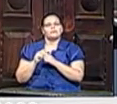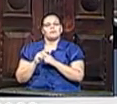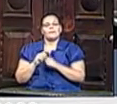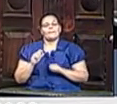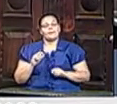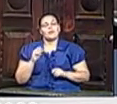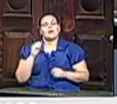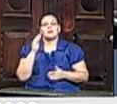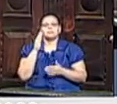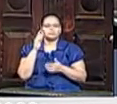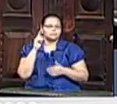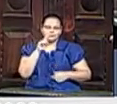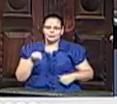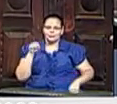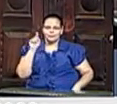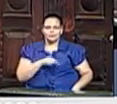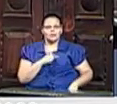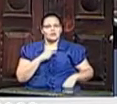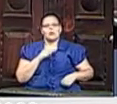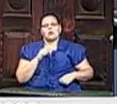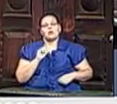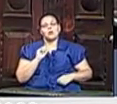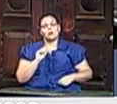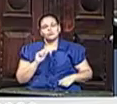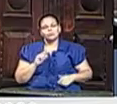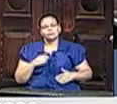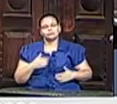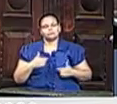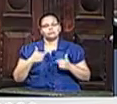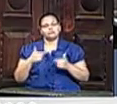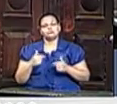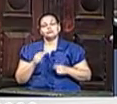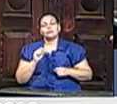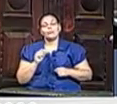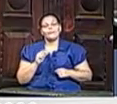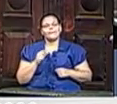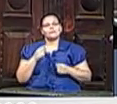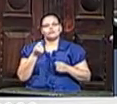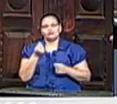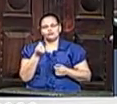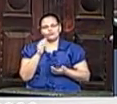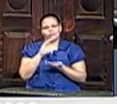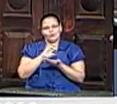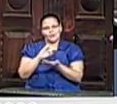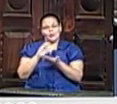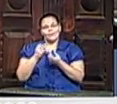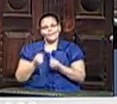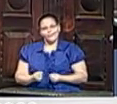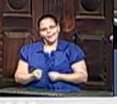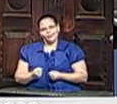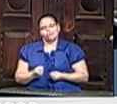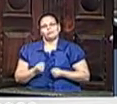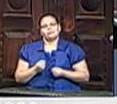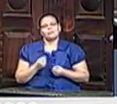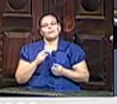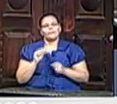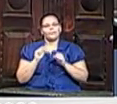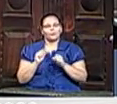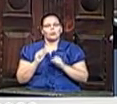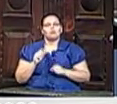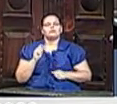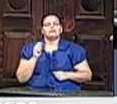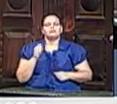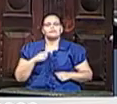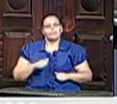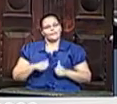para eliminar, ou pelo menos atenuar, em grande medida, o peso do dinheiro nas campanhas eleitorais, vai fazer bem à